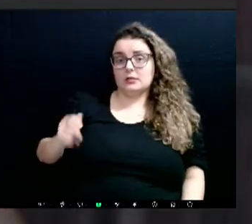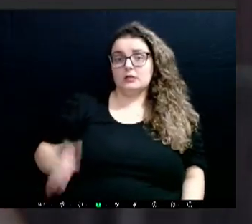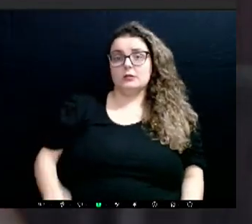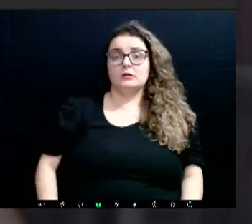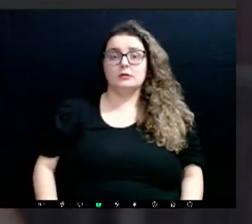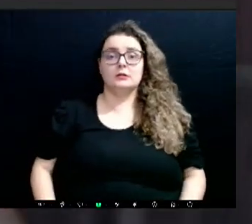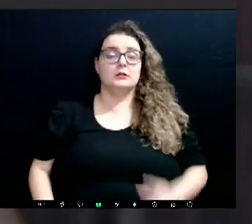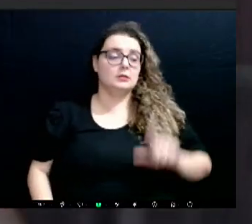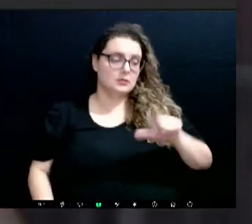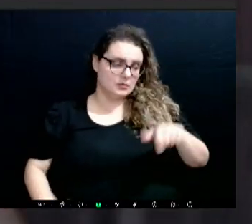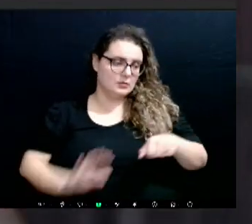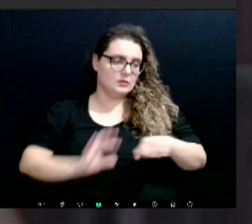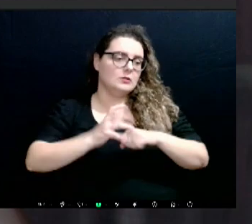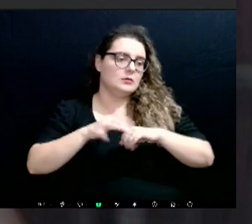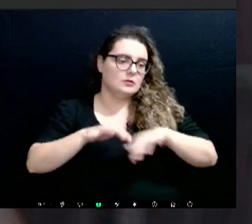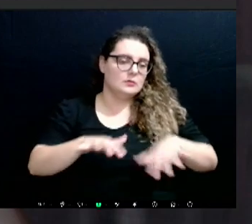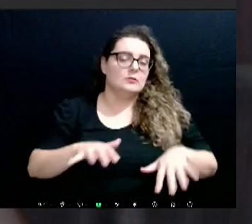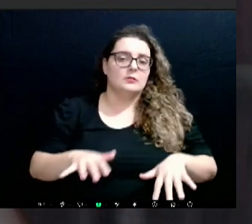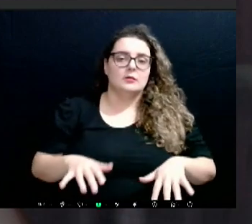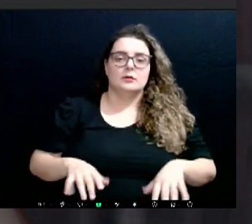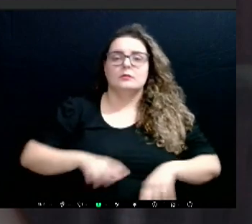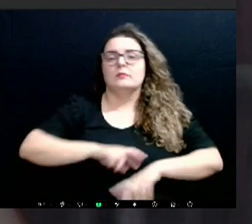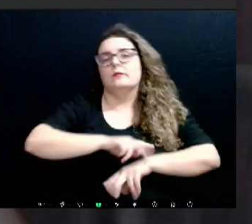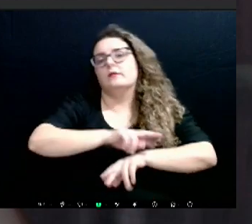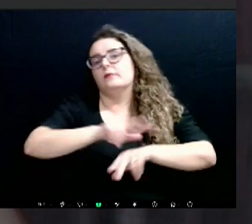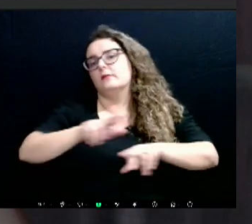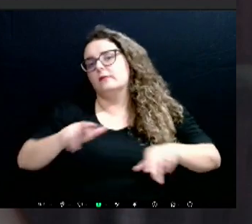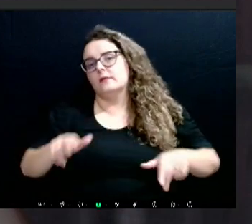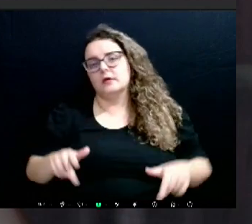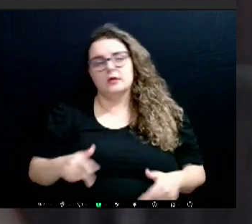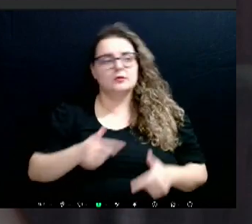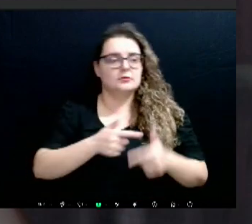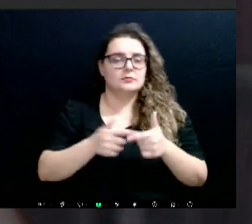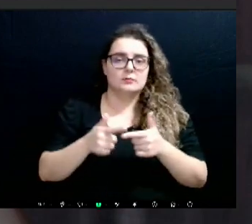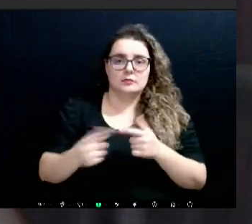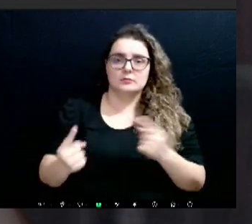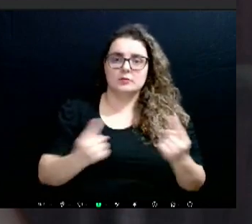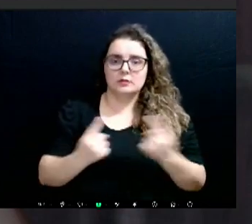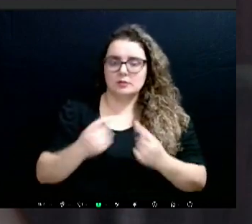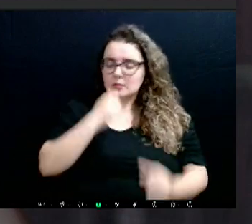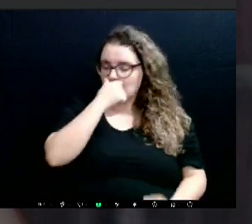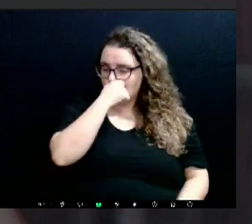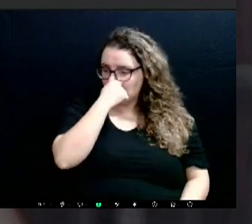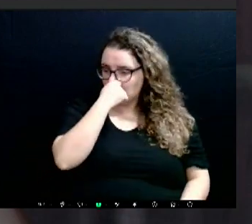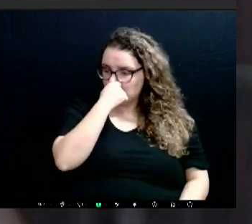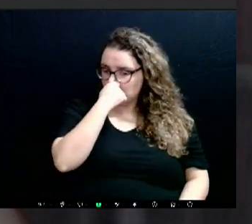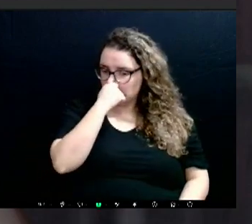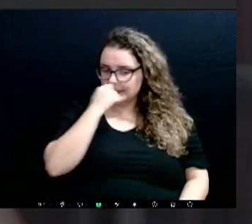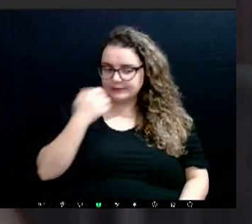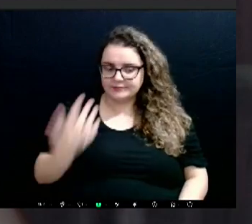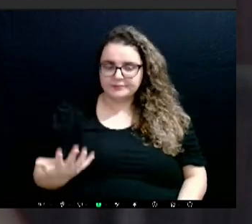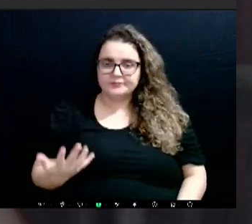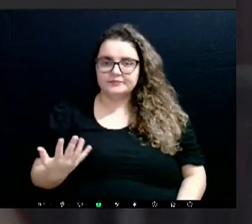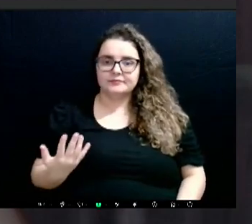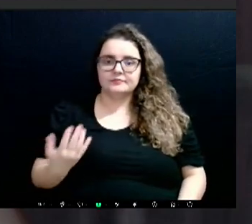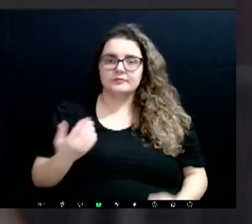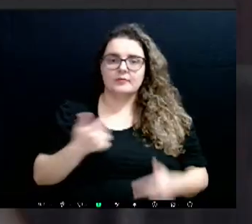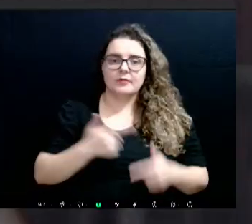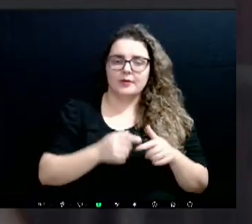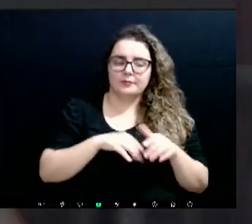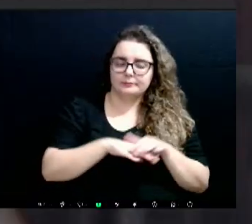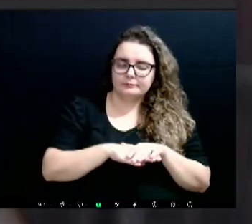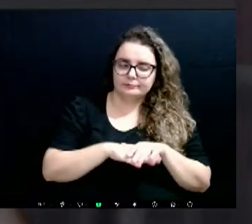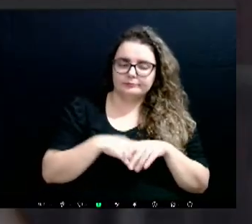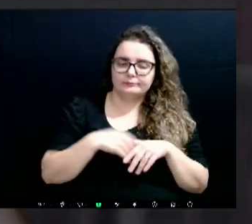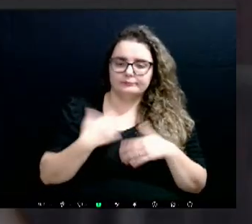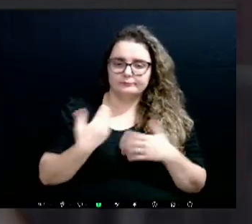pandemia, vieram muitas questões que ficaram, digamos ali, guardadinhas, né? Então,